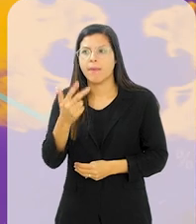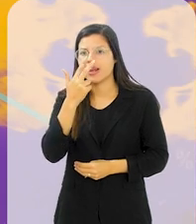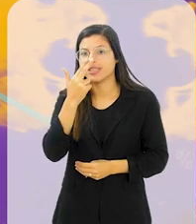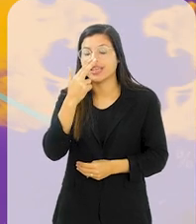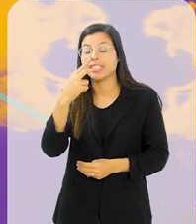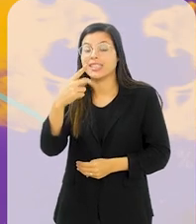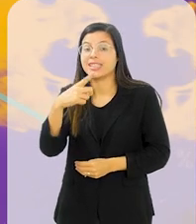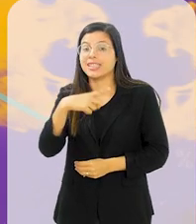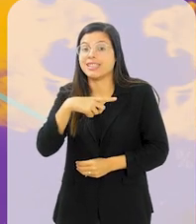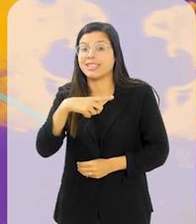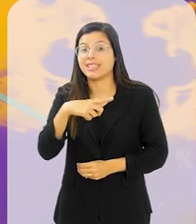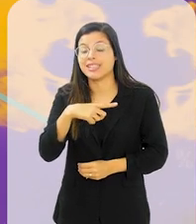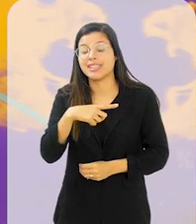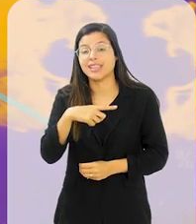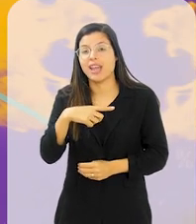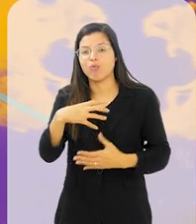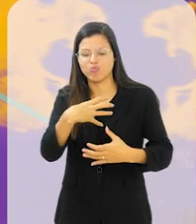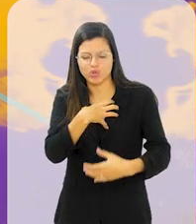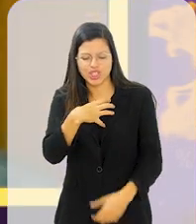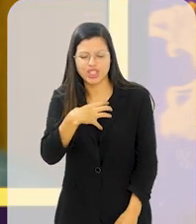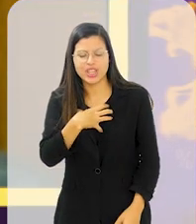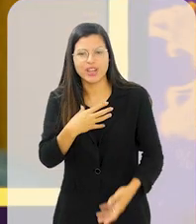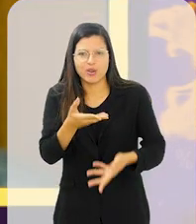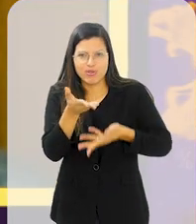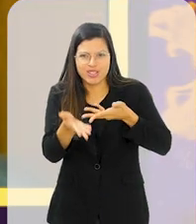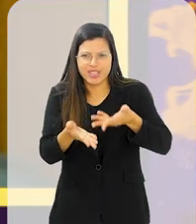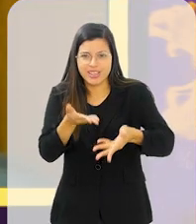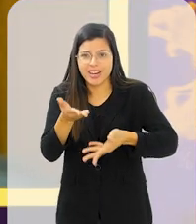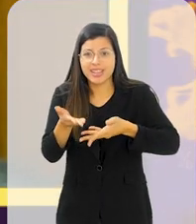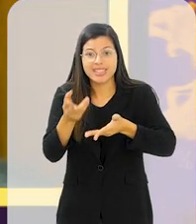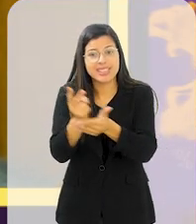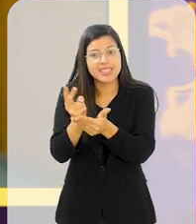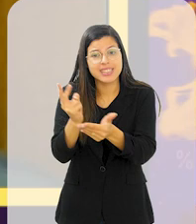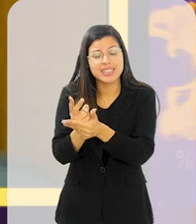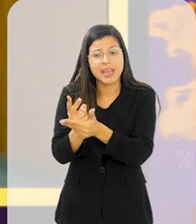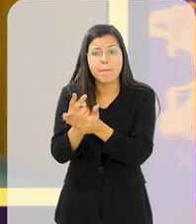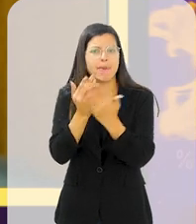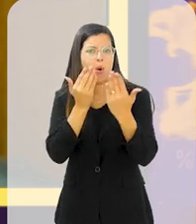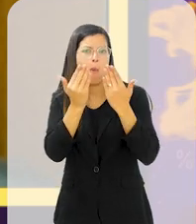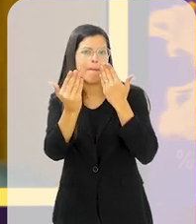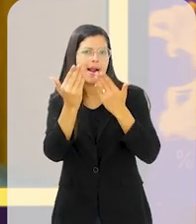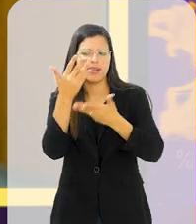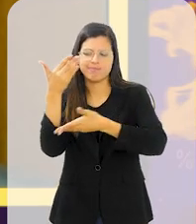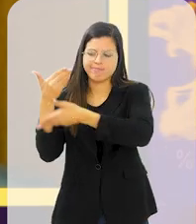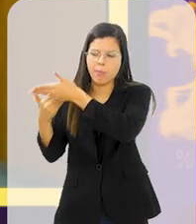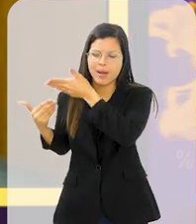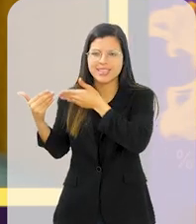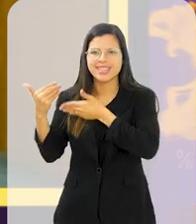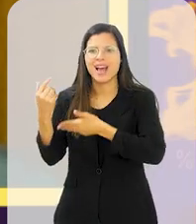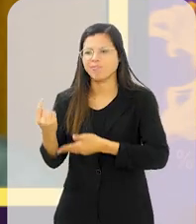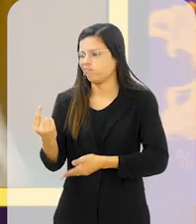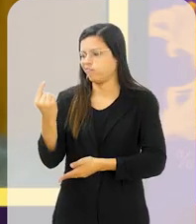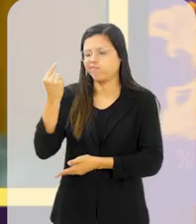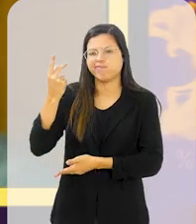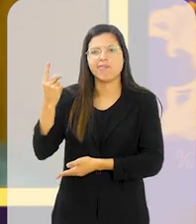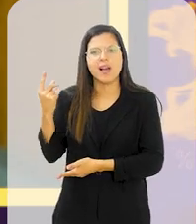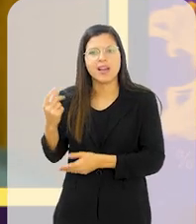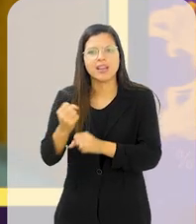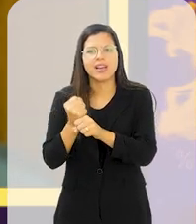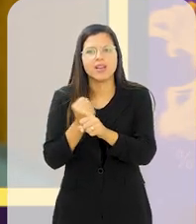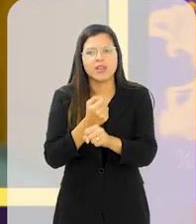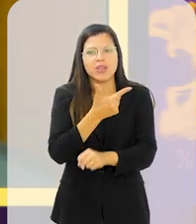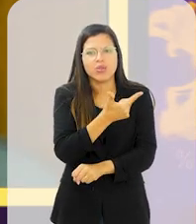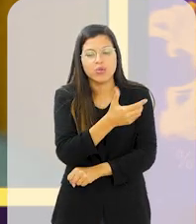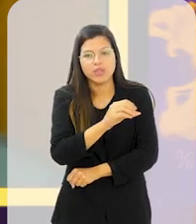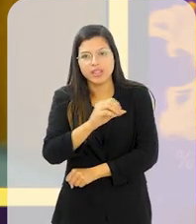A gente tem aqui um jeito de tratar a seleção sempre associando aos valores do passado. A gente compara muito as coisas, né? Compara com a seleção de